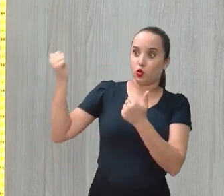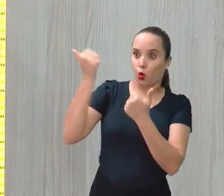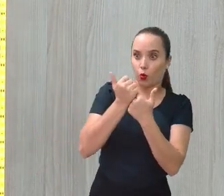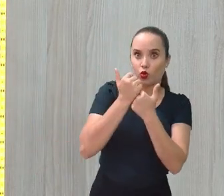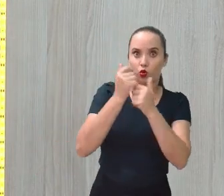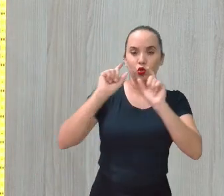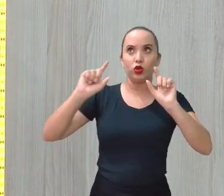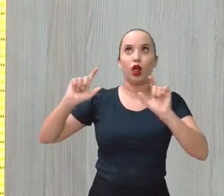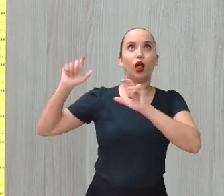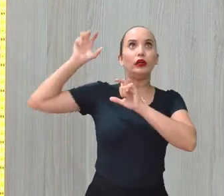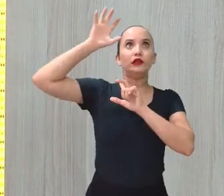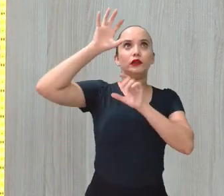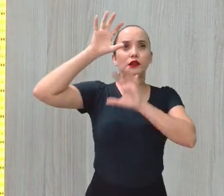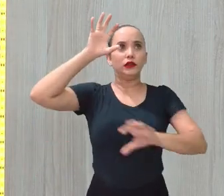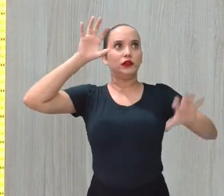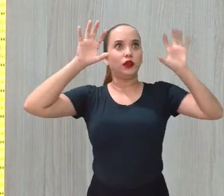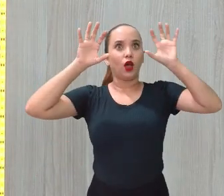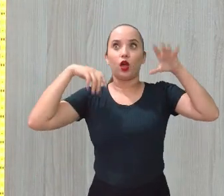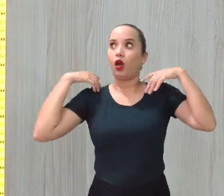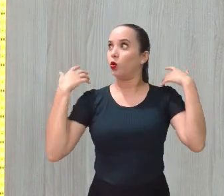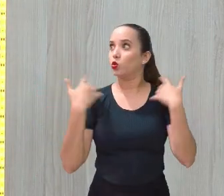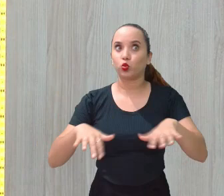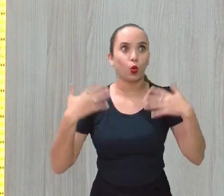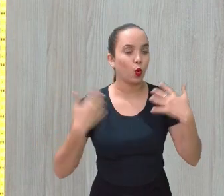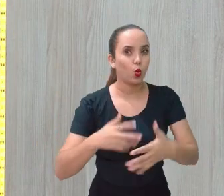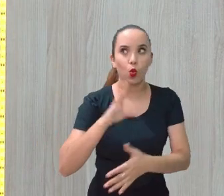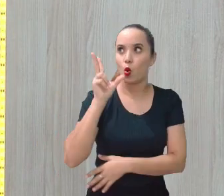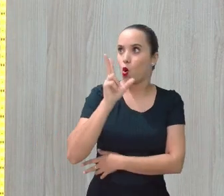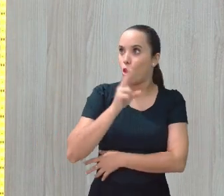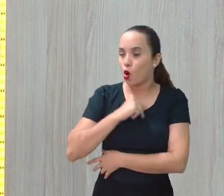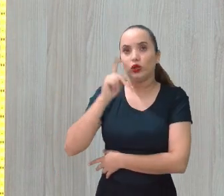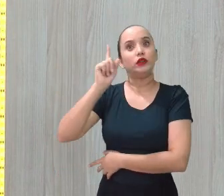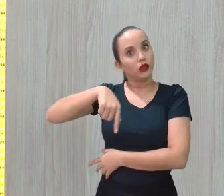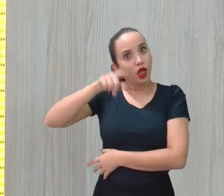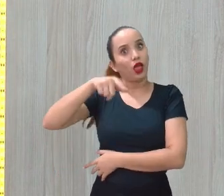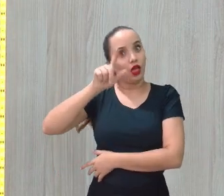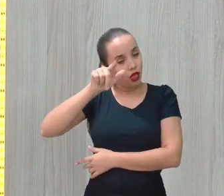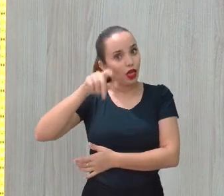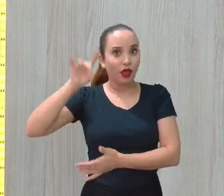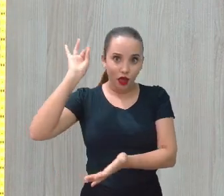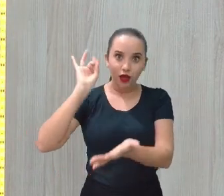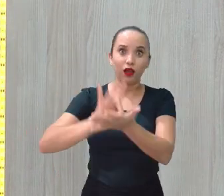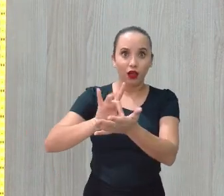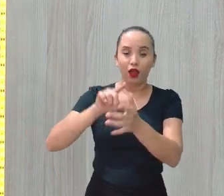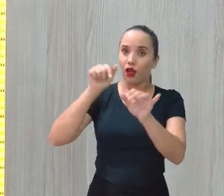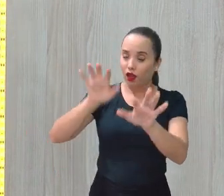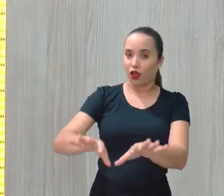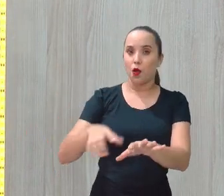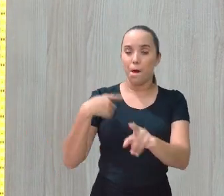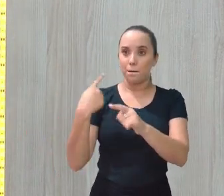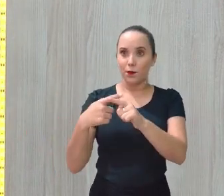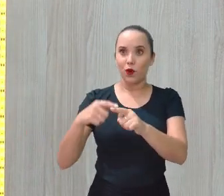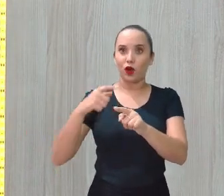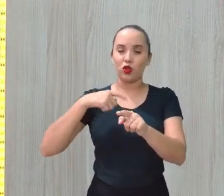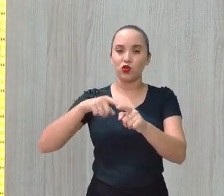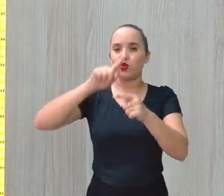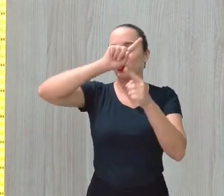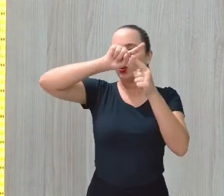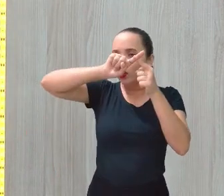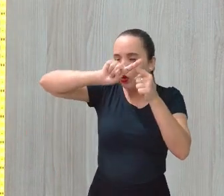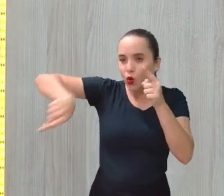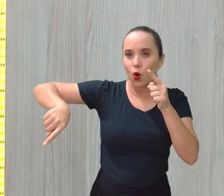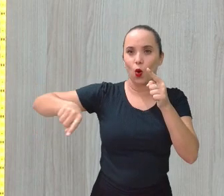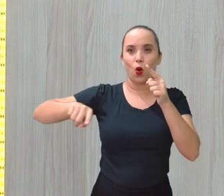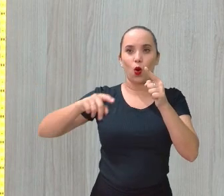primeira equação. Eu digo, gente, exatamente isso. Por quê? A gente elimina uma incógnita, né? E aí